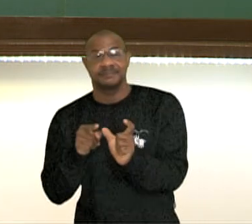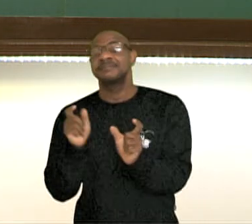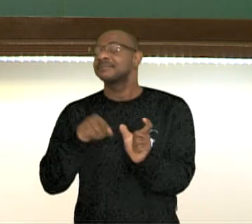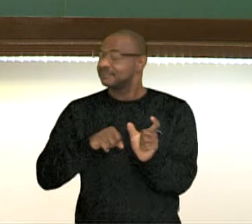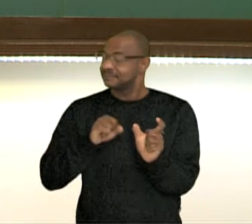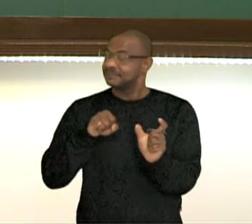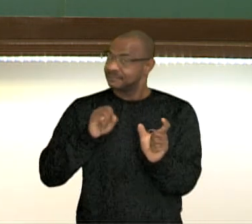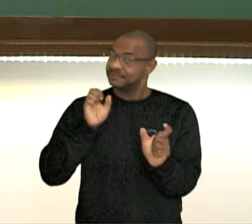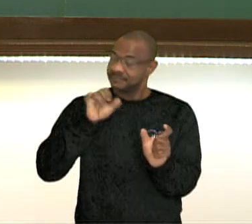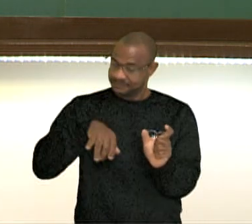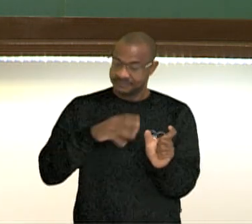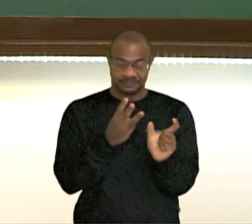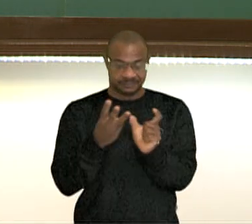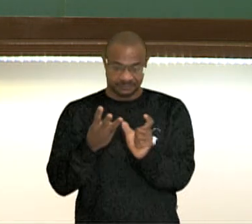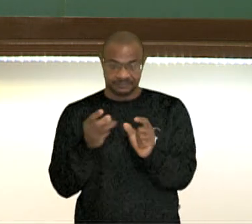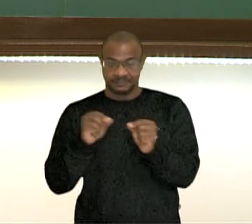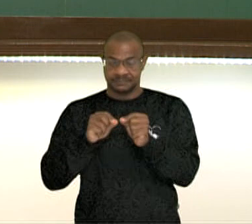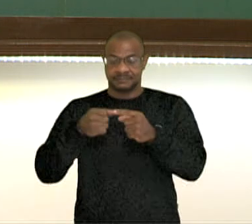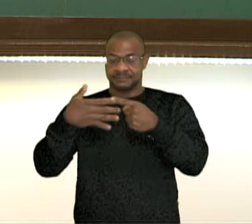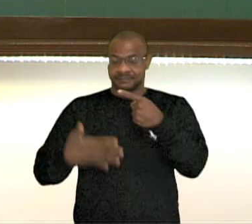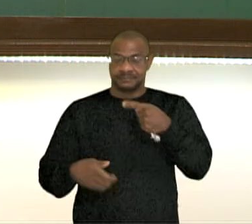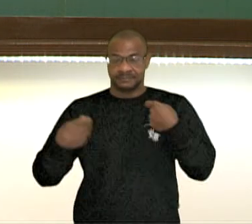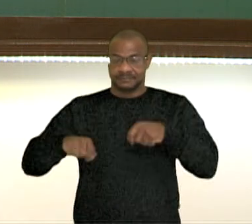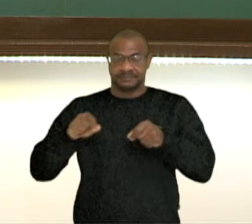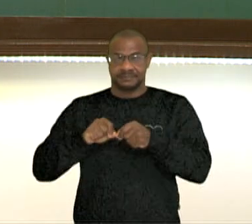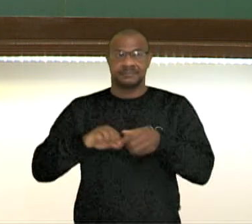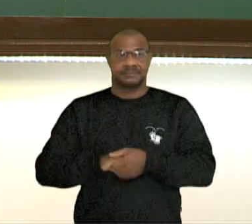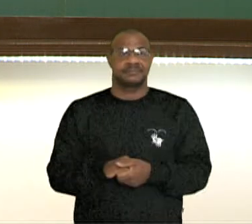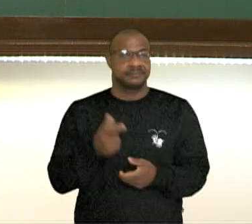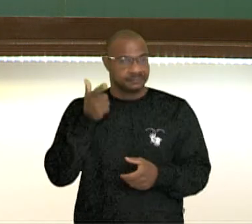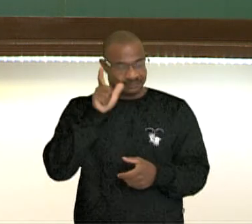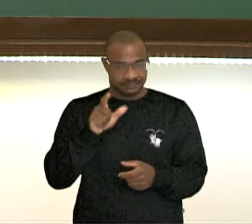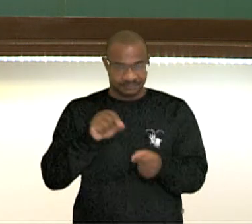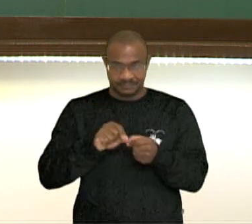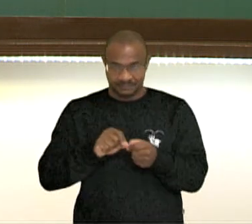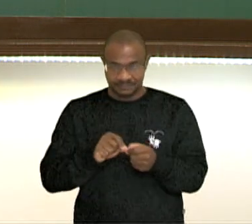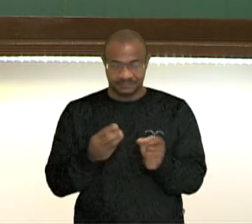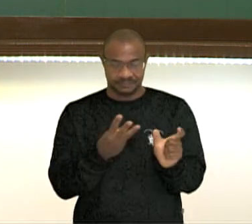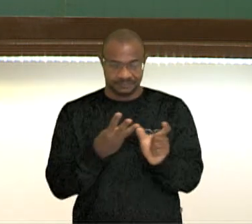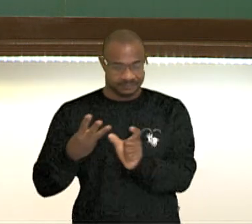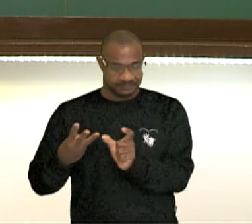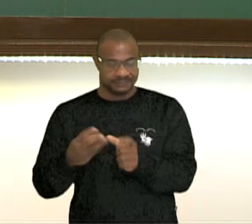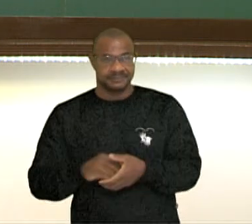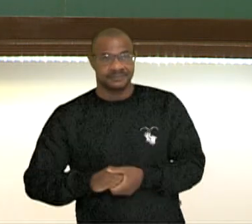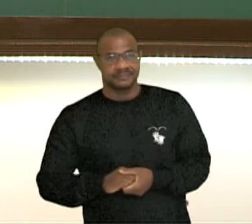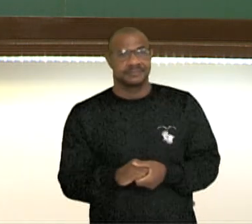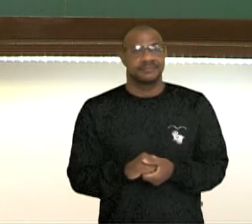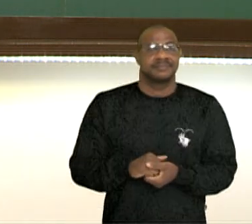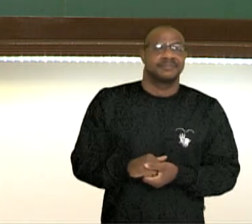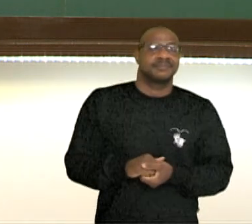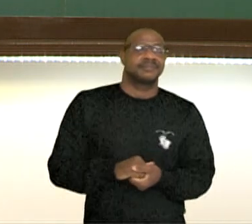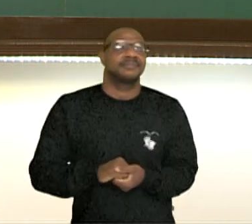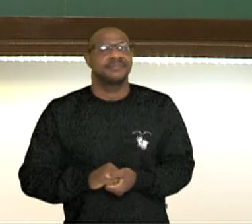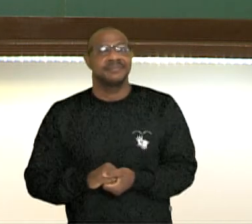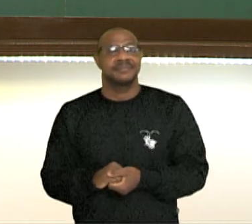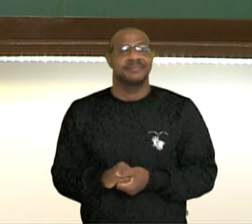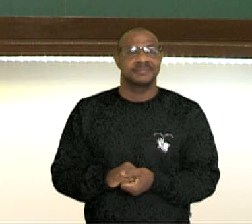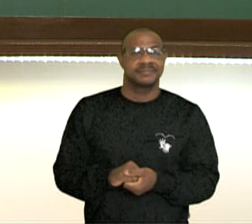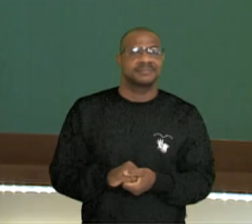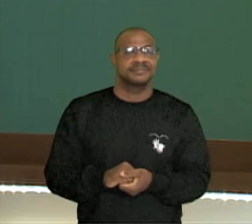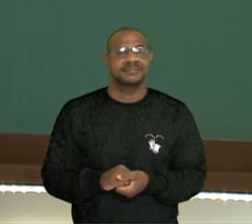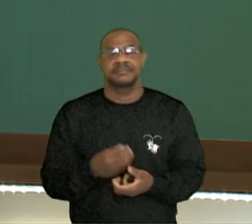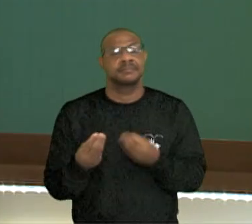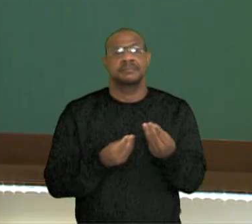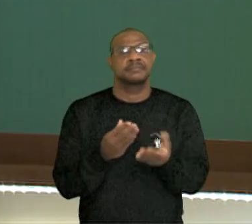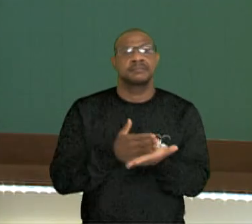fazer a fatoração, tá bom? Então, essas duas coisas. Conseguiu fazer aí? Espero que tenha conseguido. Vamos lá. Como que a